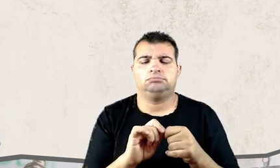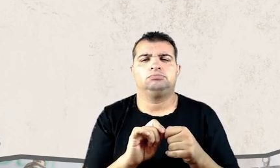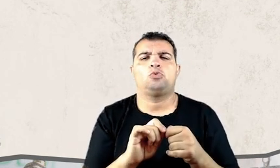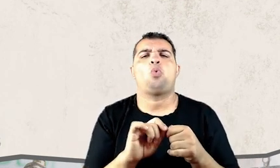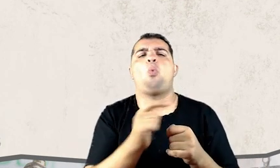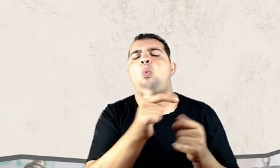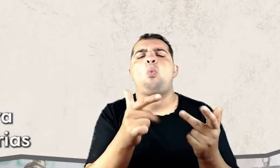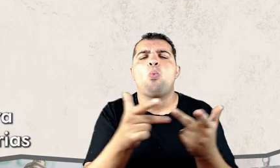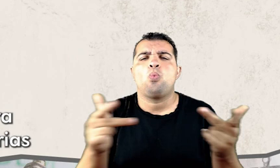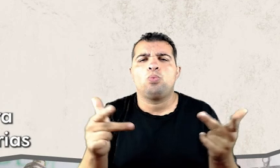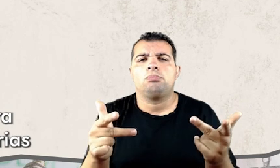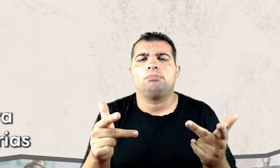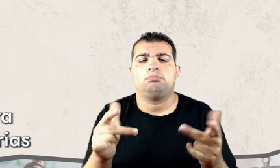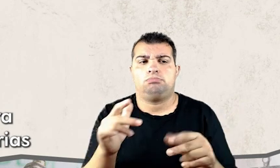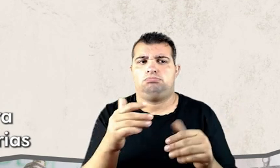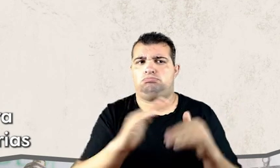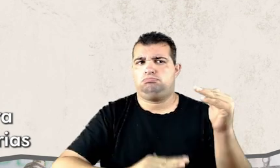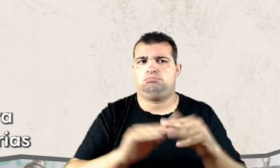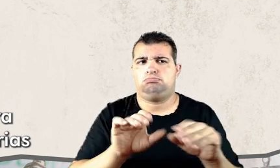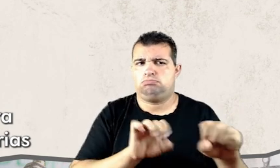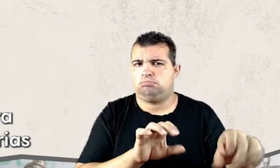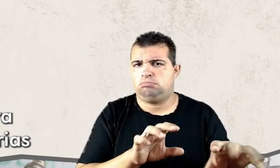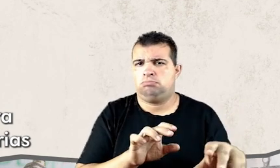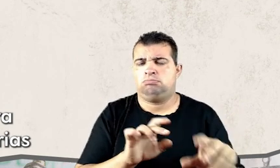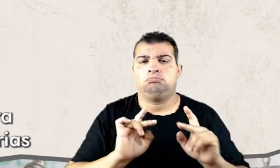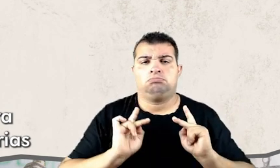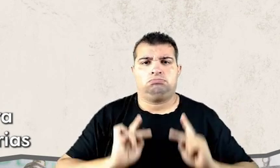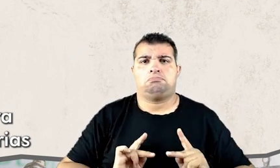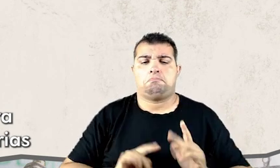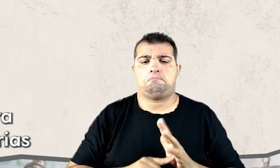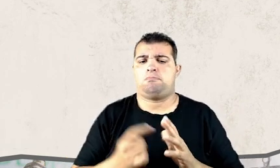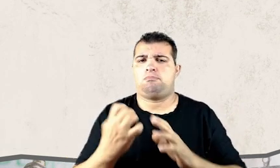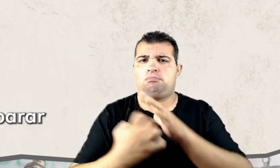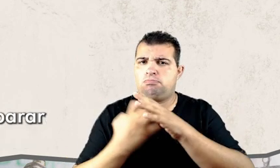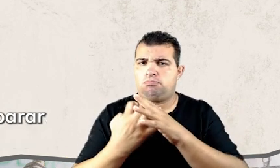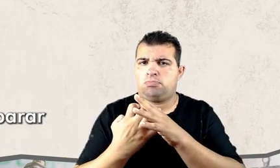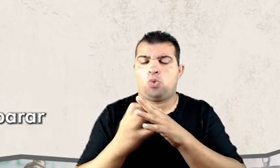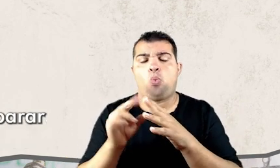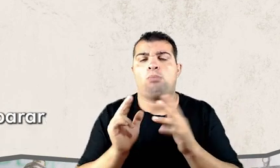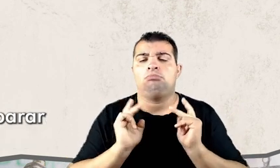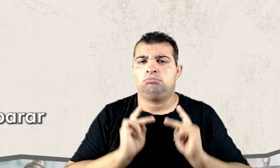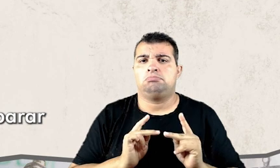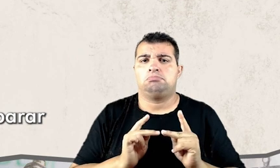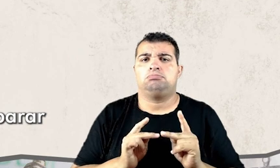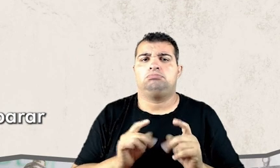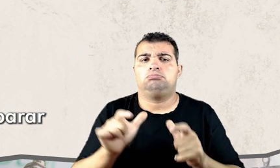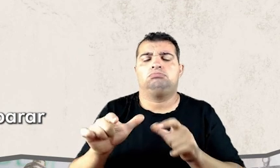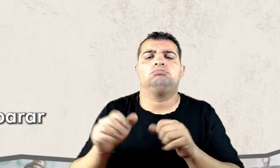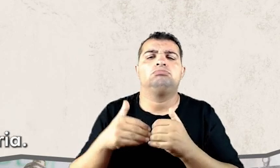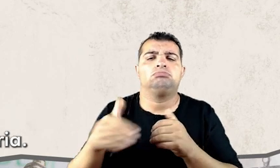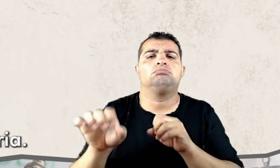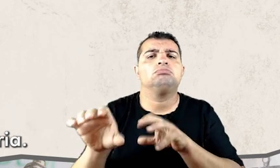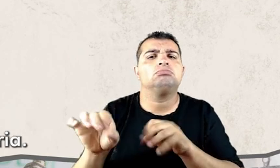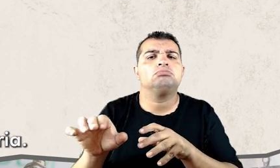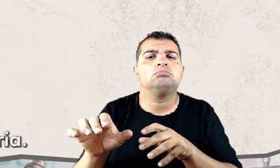criar ou instituições que preparavam o pessoal para os postos das primeiras indústrias, ou pessoas que queriam se preparar para se